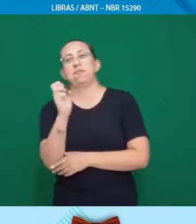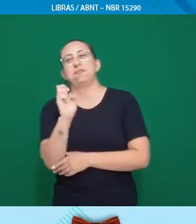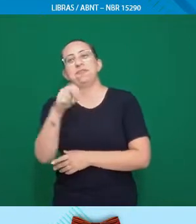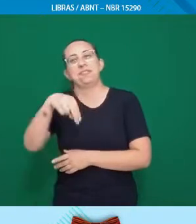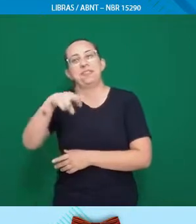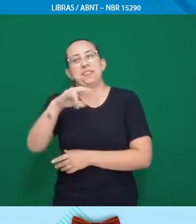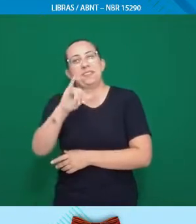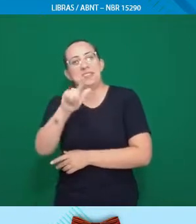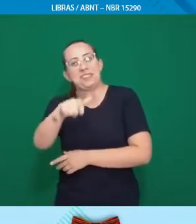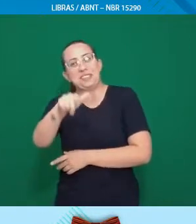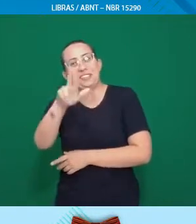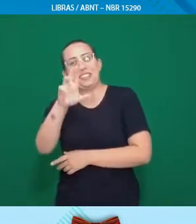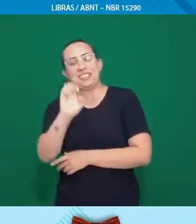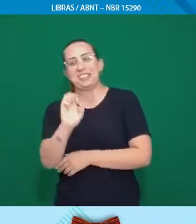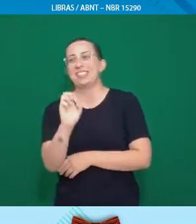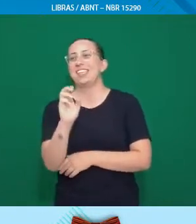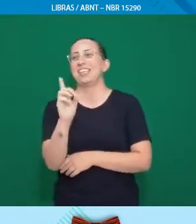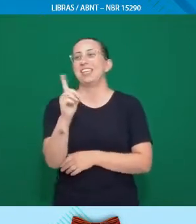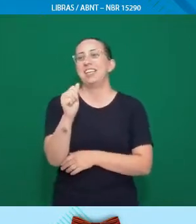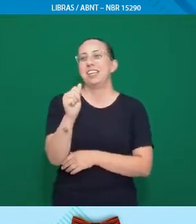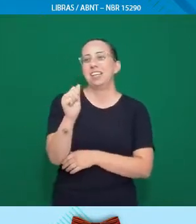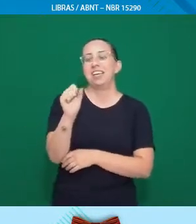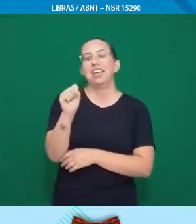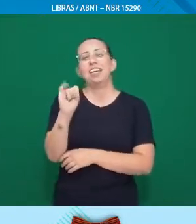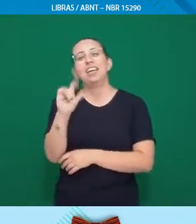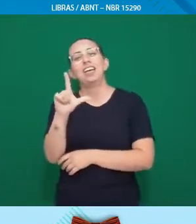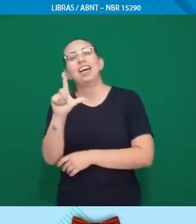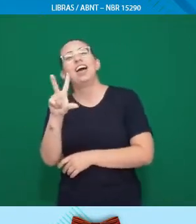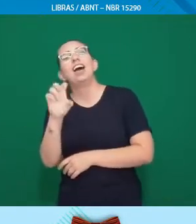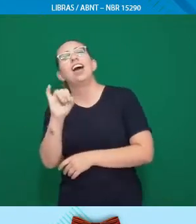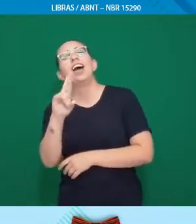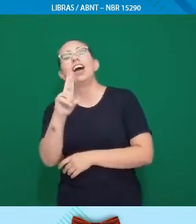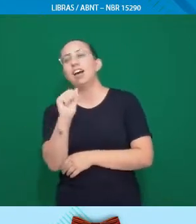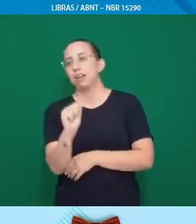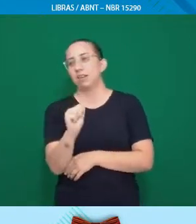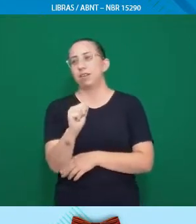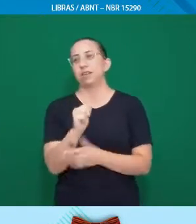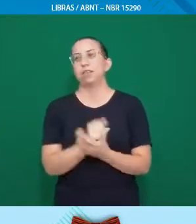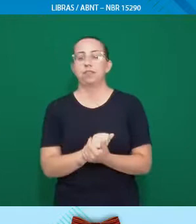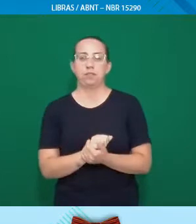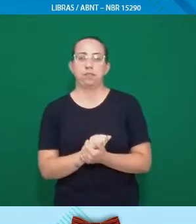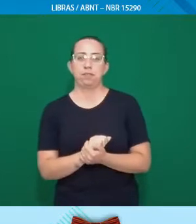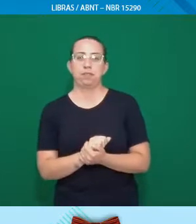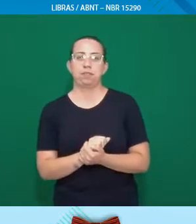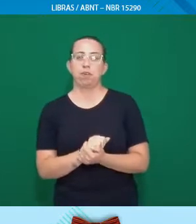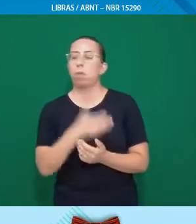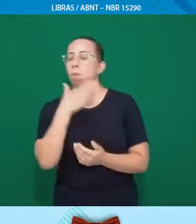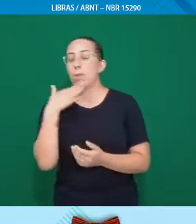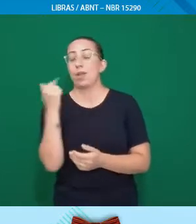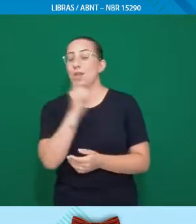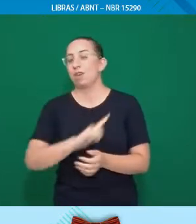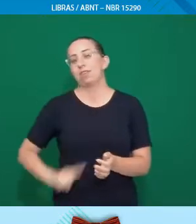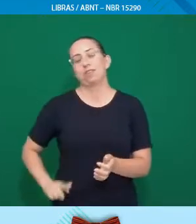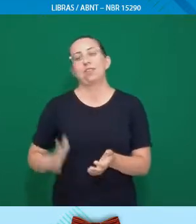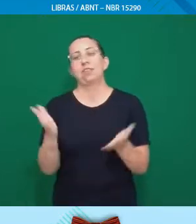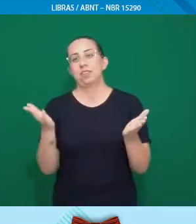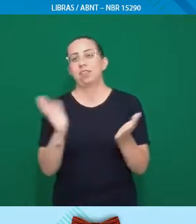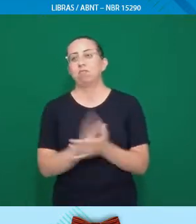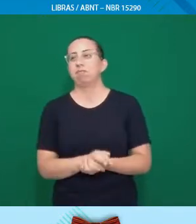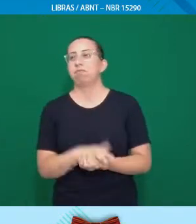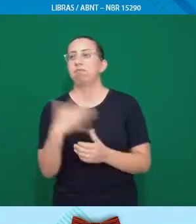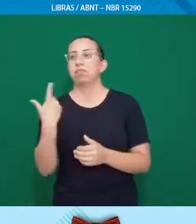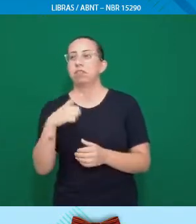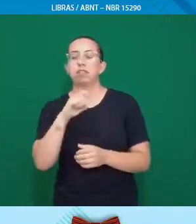para cá e infelizmente Campos Novos e região a avó faz aí eu calculo uns 12 anos né Tadeu